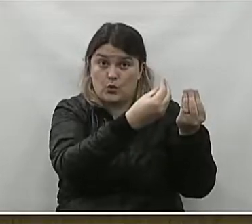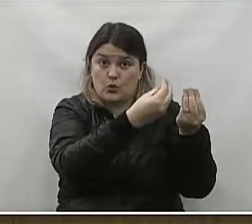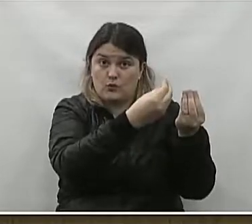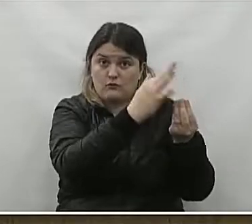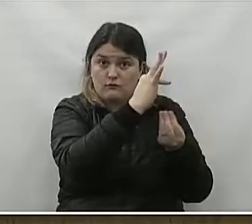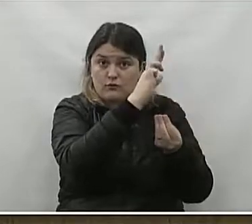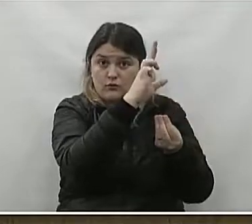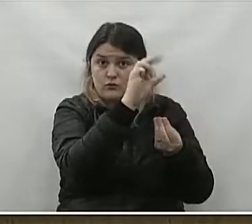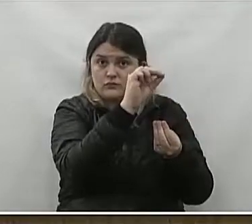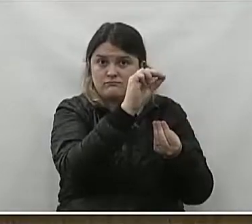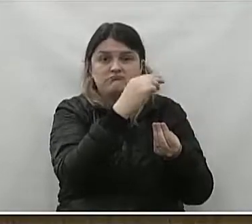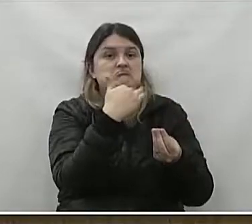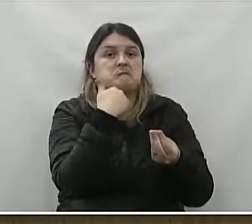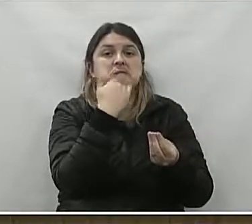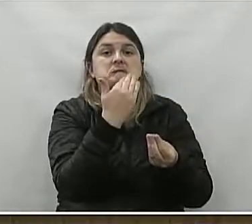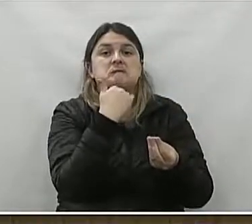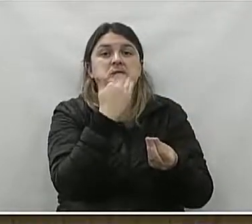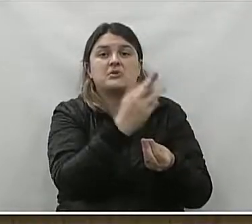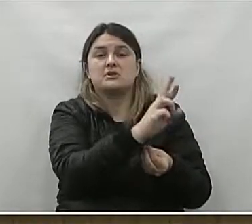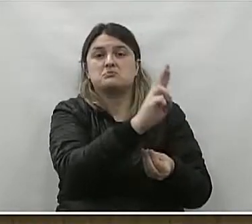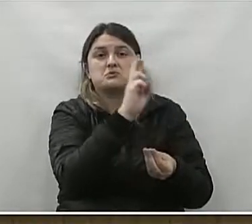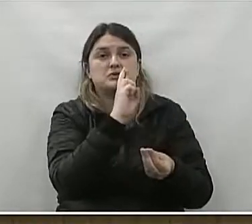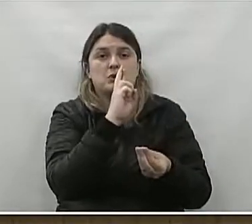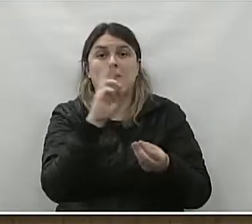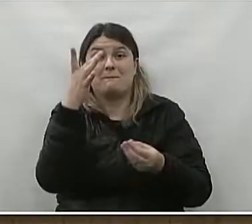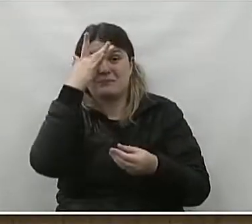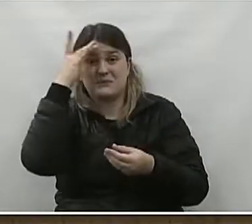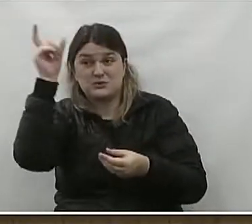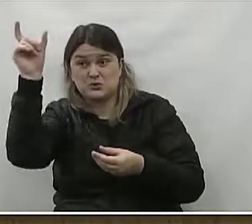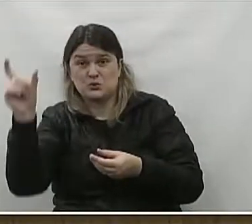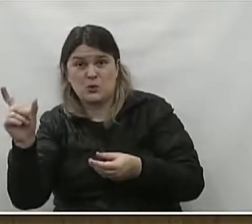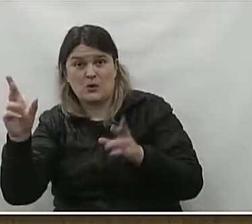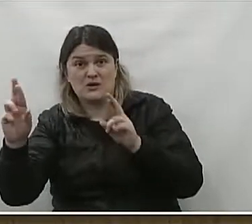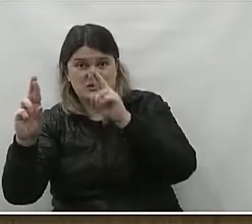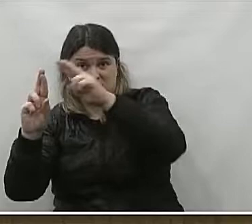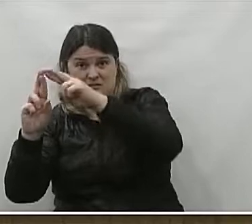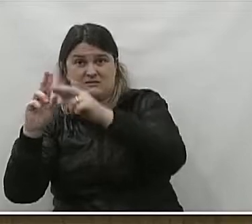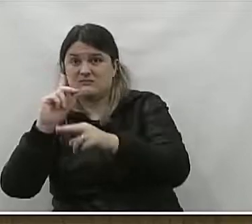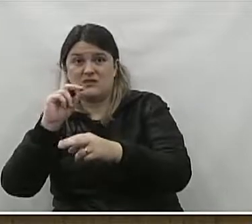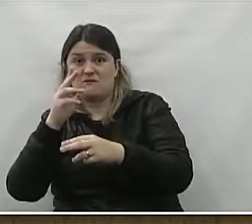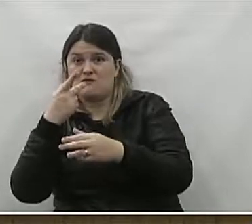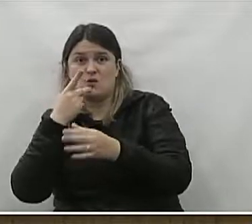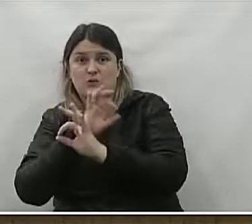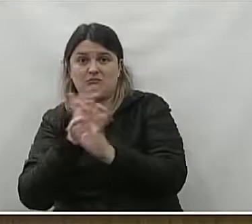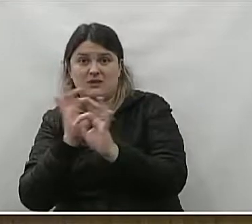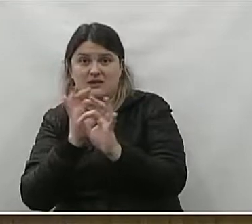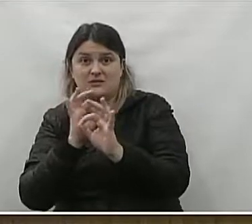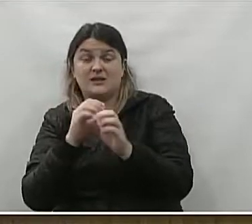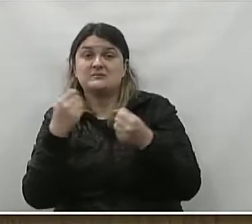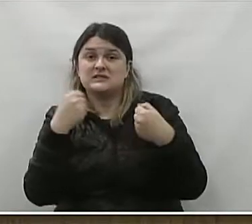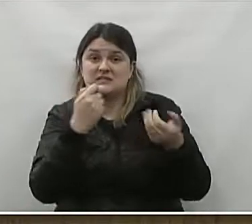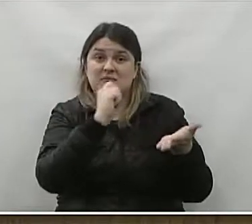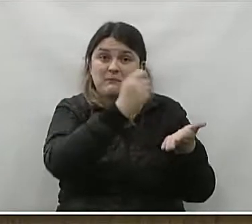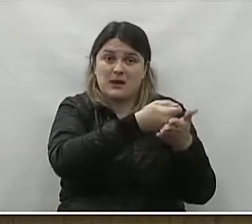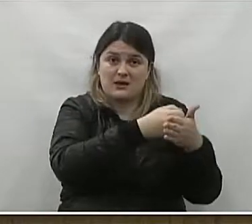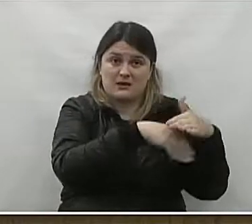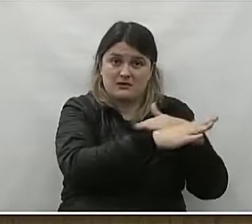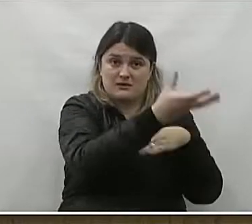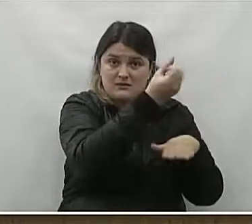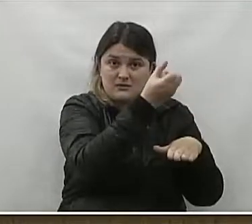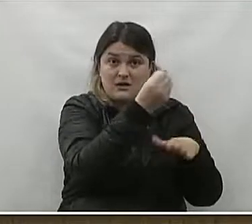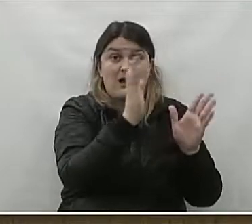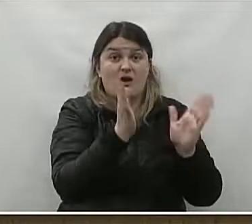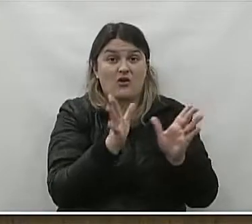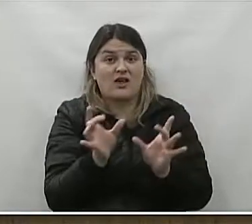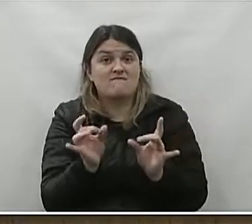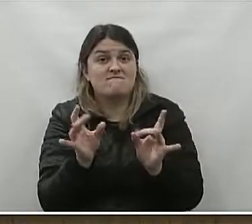não teve uma Manifesto do representante porque precisava apagar o fundo agora vendo